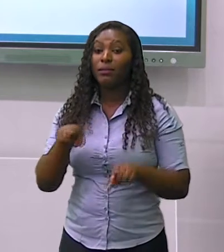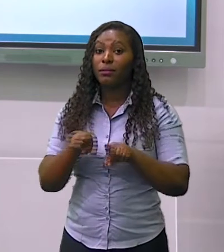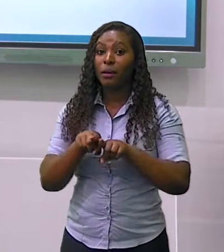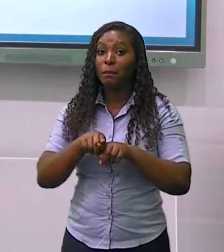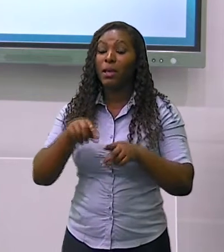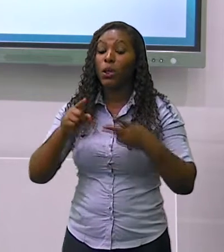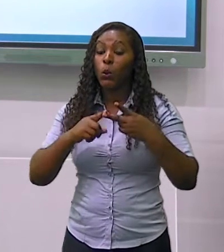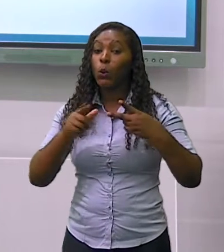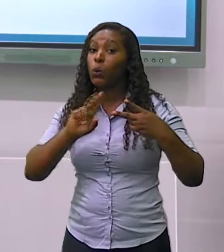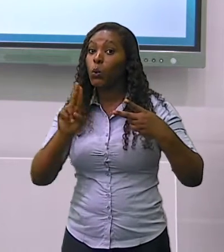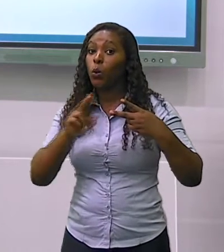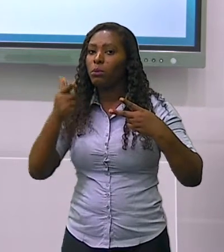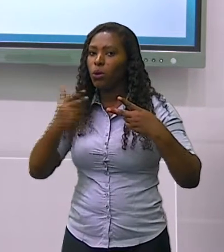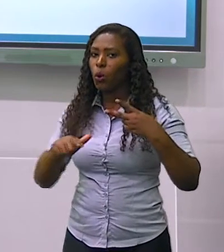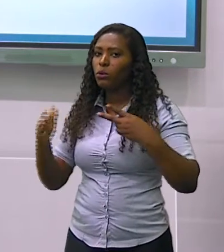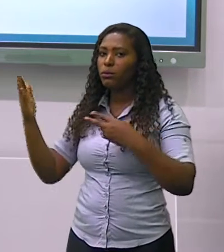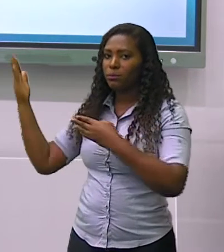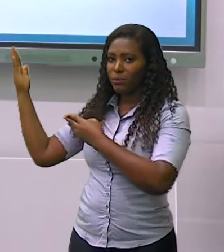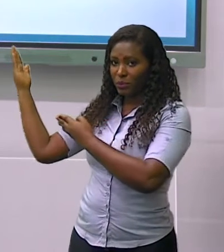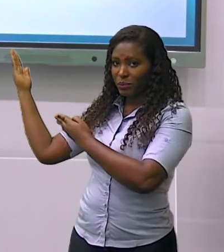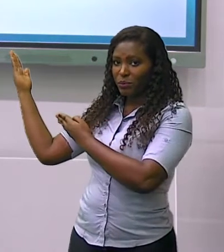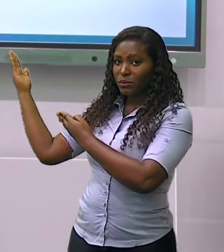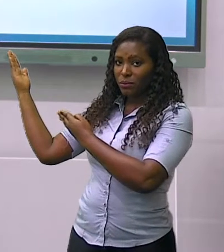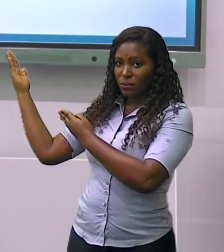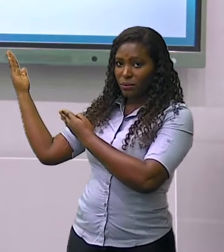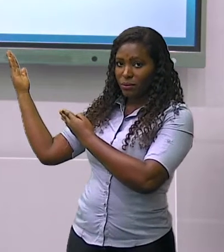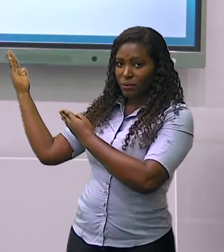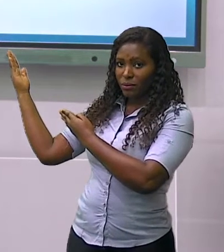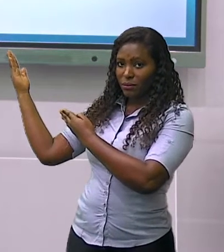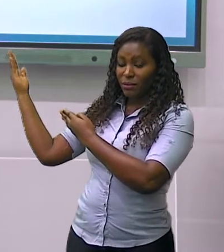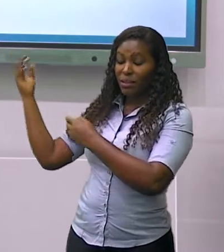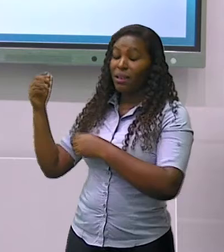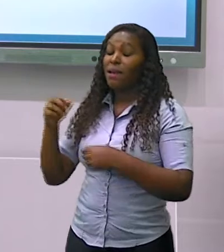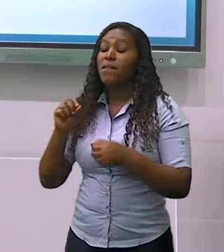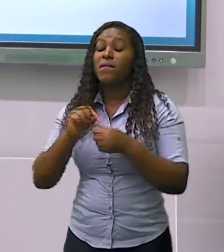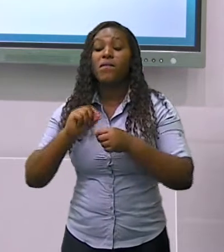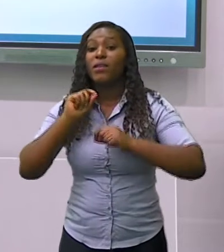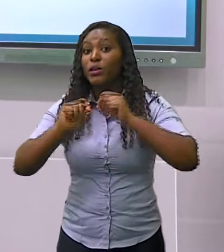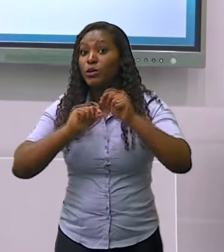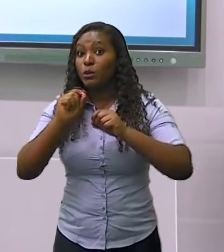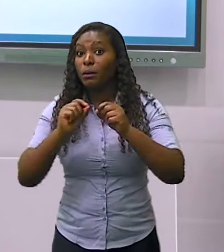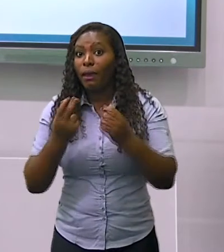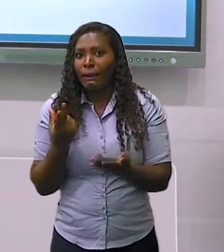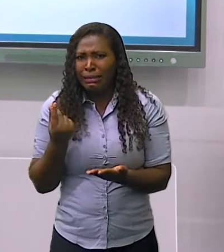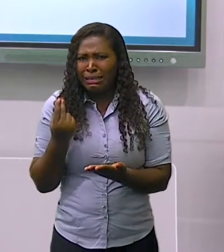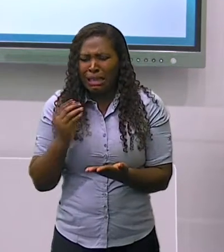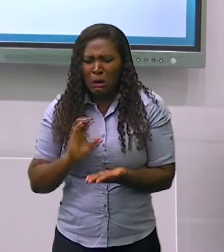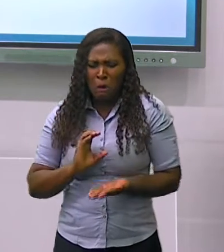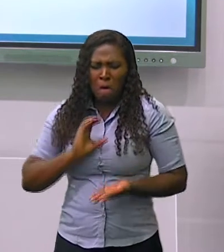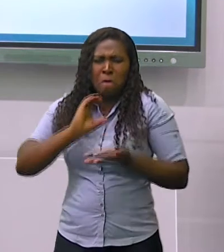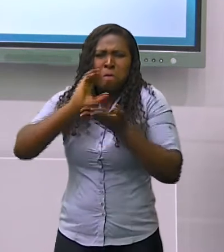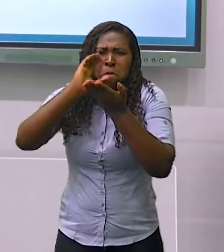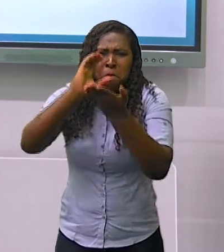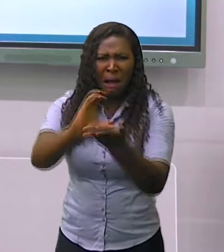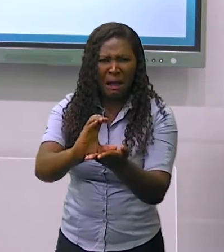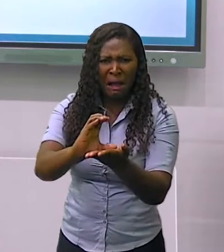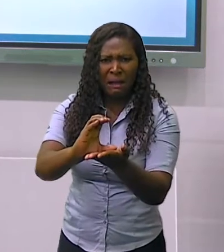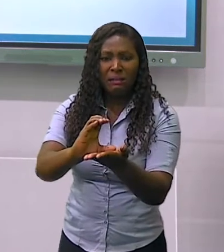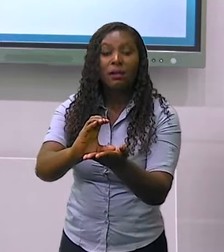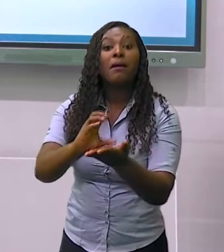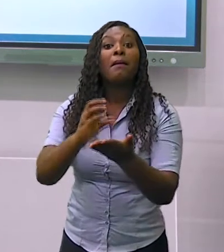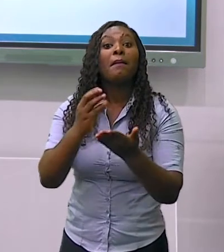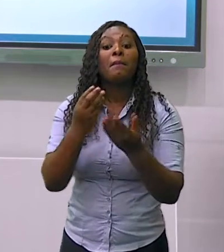muitos investimentos no setor rodoviário. Já com o presidente Juscelino